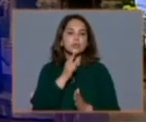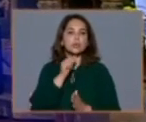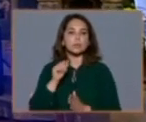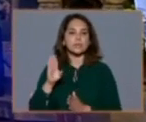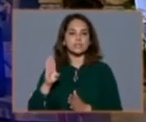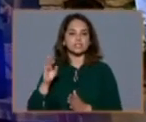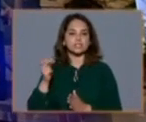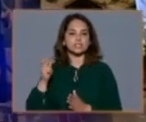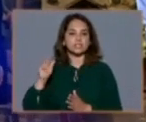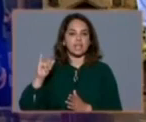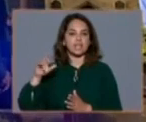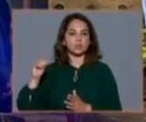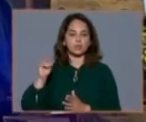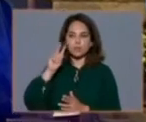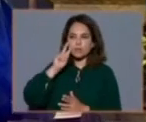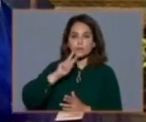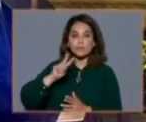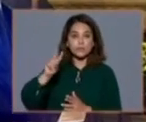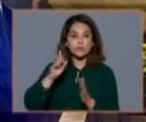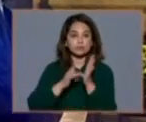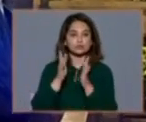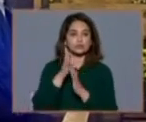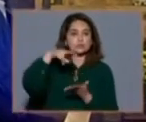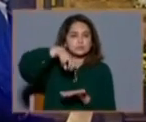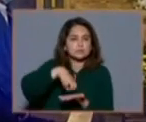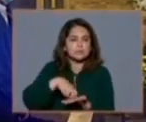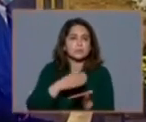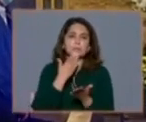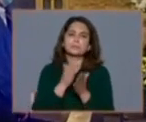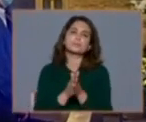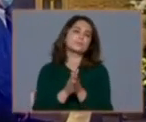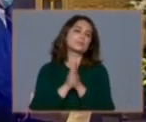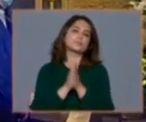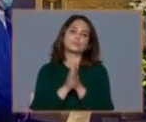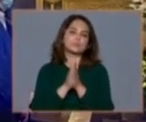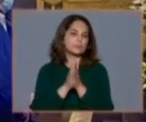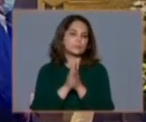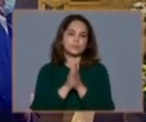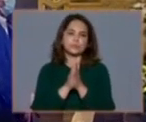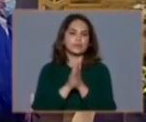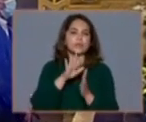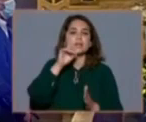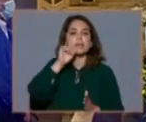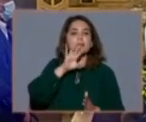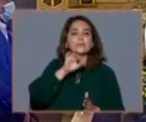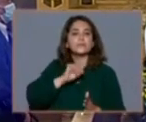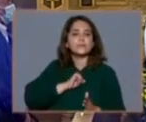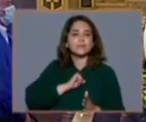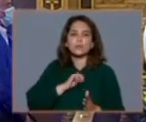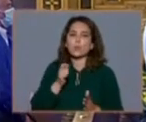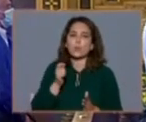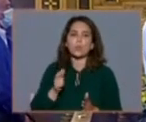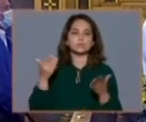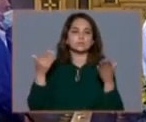Ao ver Jesus, caiu a seus pés e suplicou-lhe com insistência: a minha filha está a